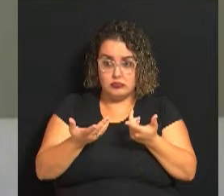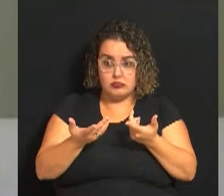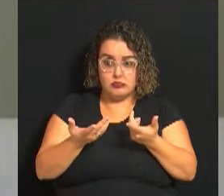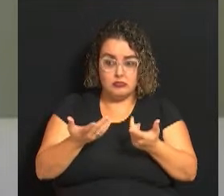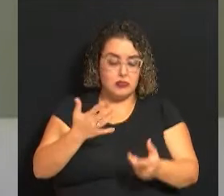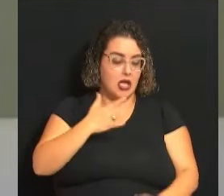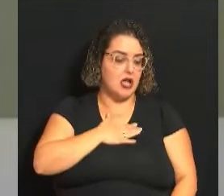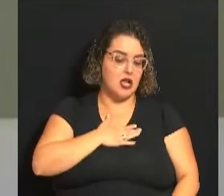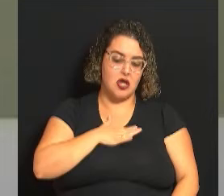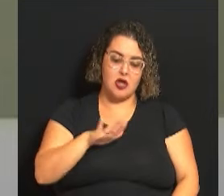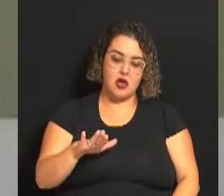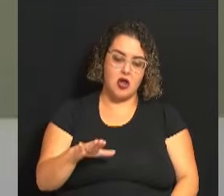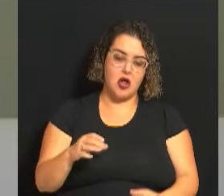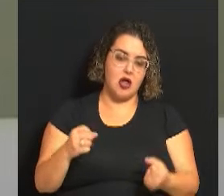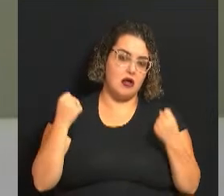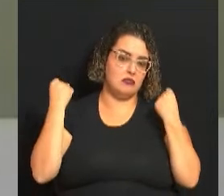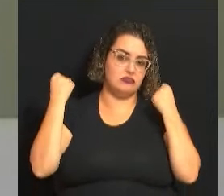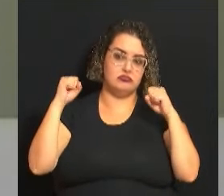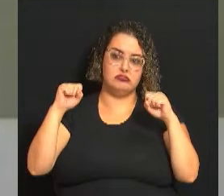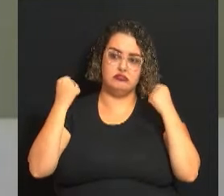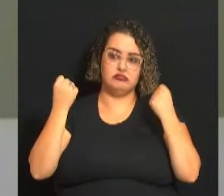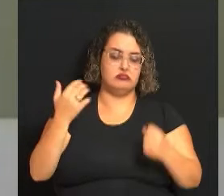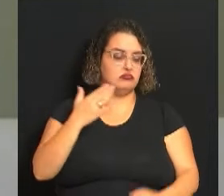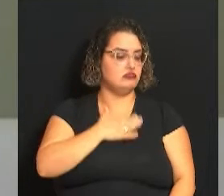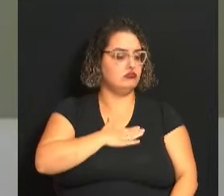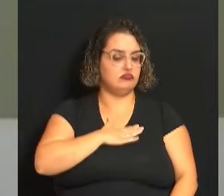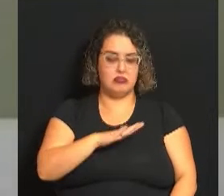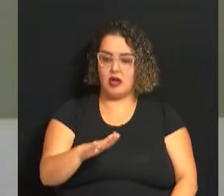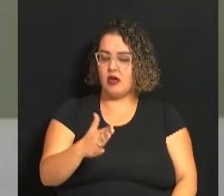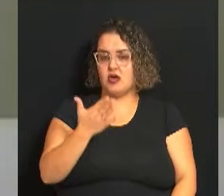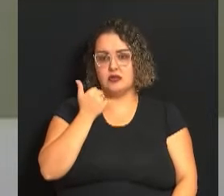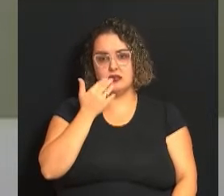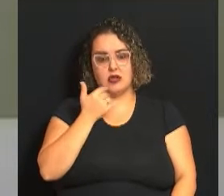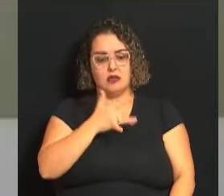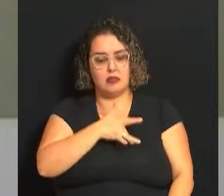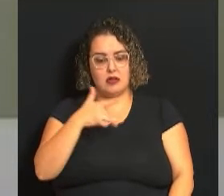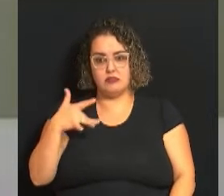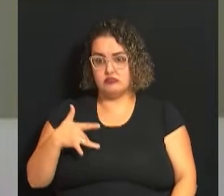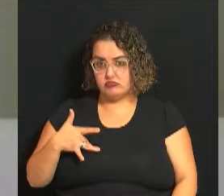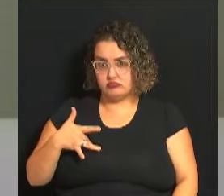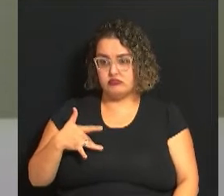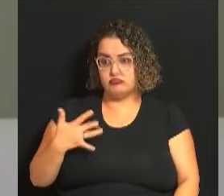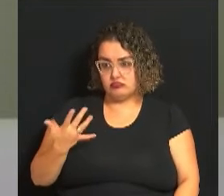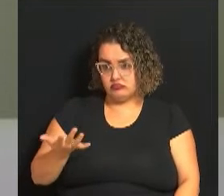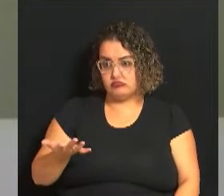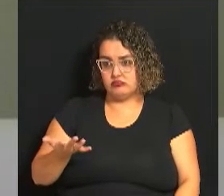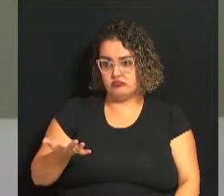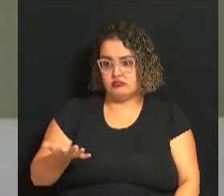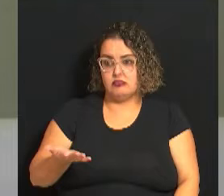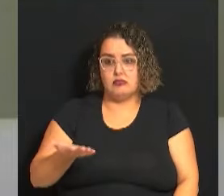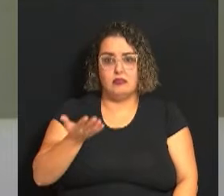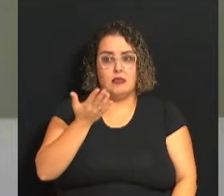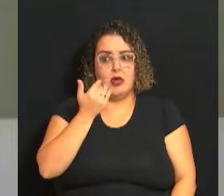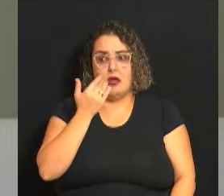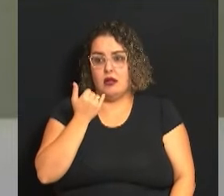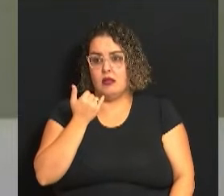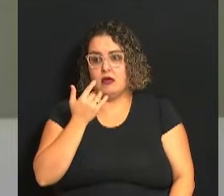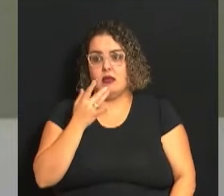física, detesta alimentação saudável, como alimentos vermelhos e